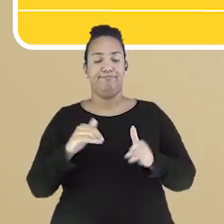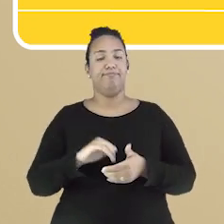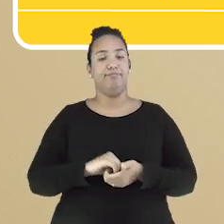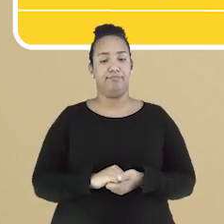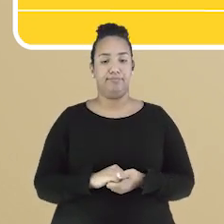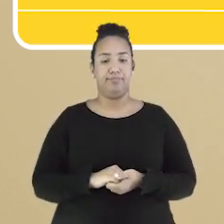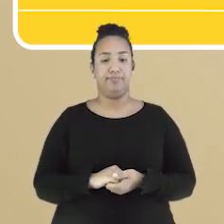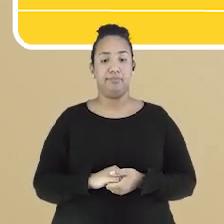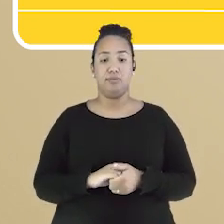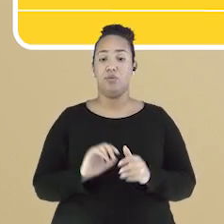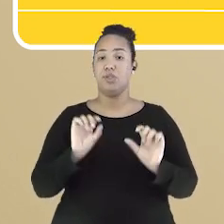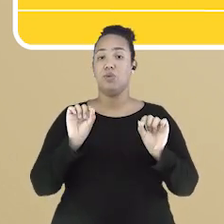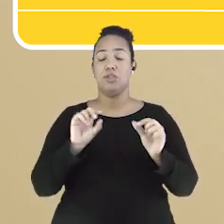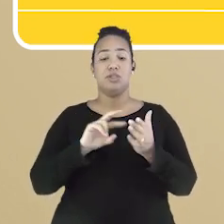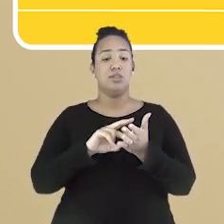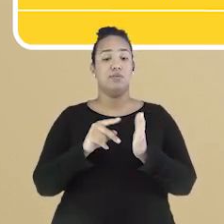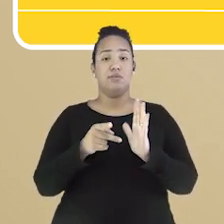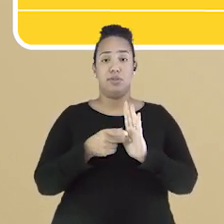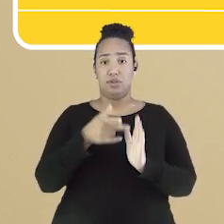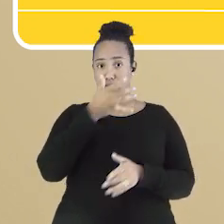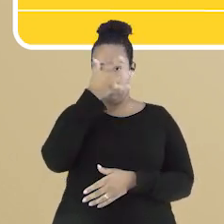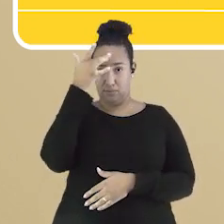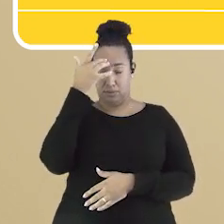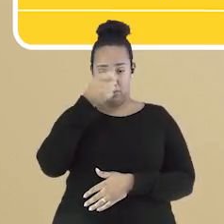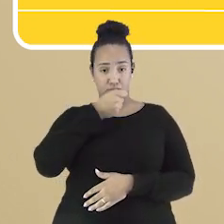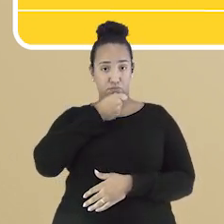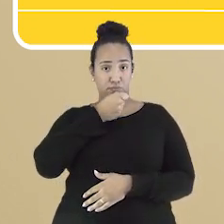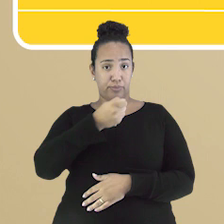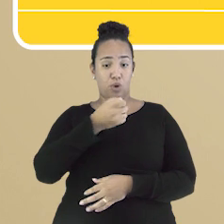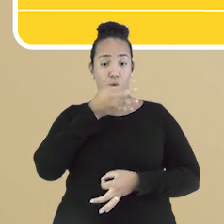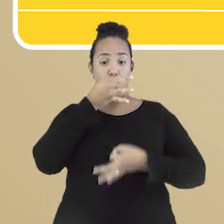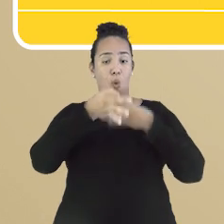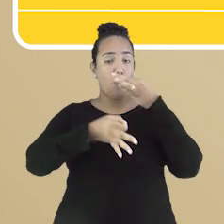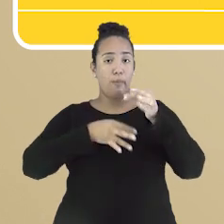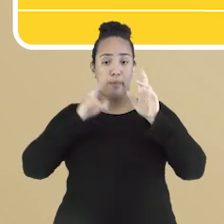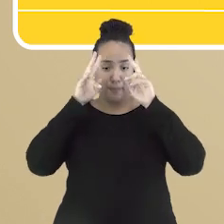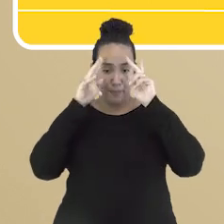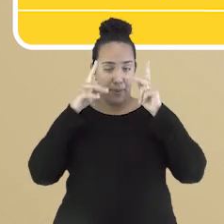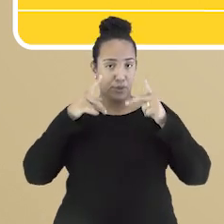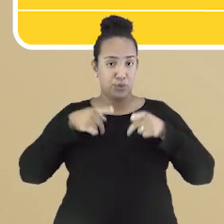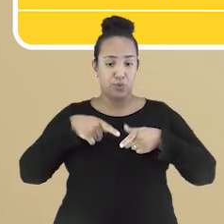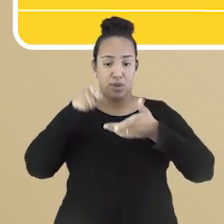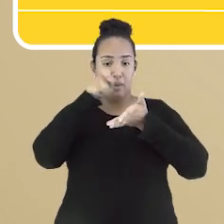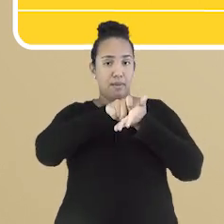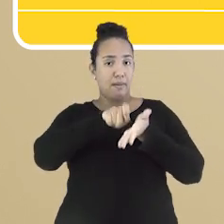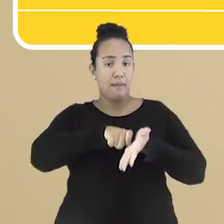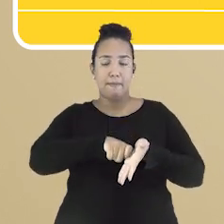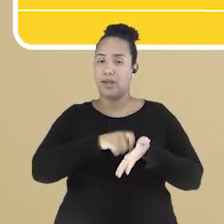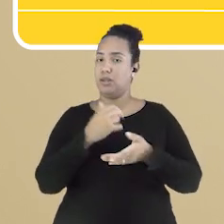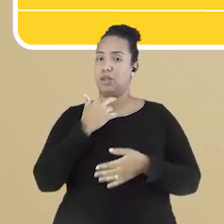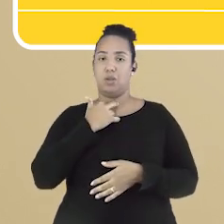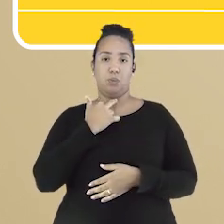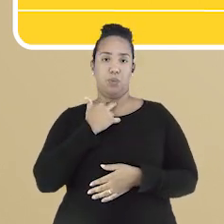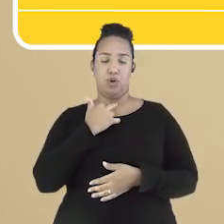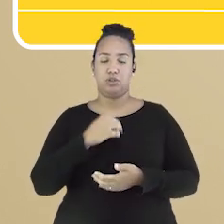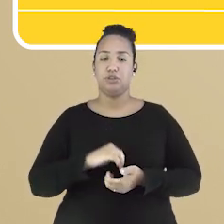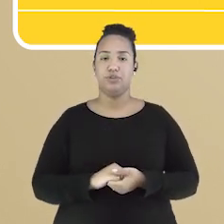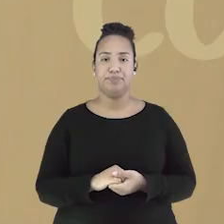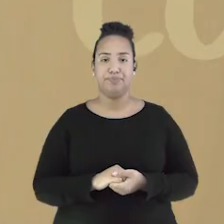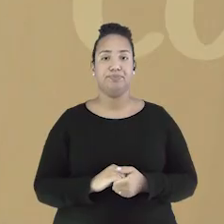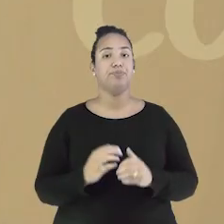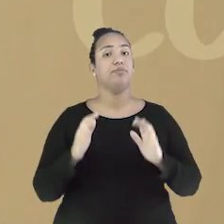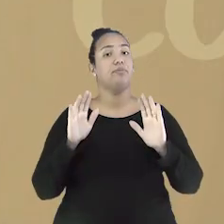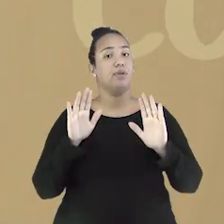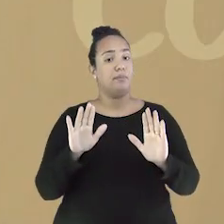outra informação. Ou seja, o jornalista não deve inserir opiniões pessoais ao escrever uma notícia. Isso é ser